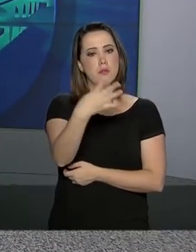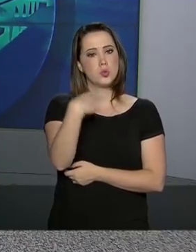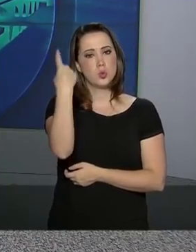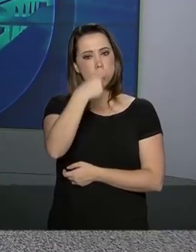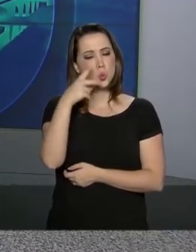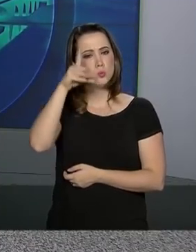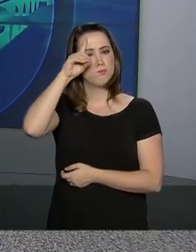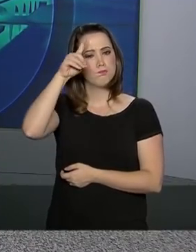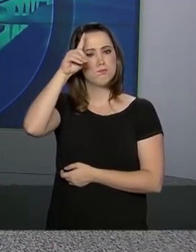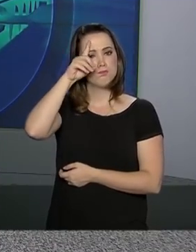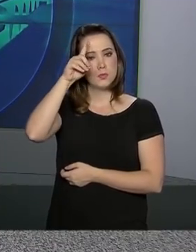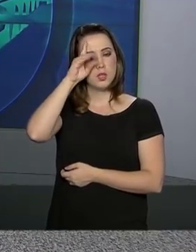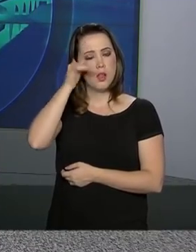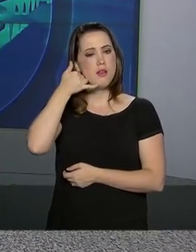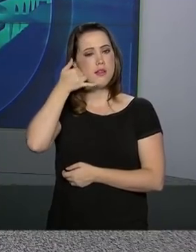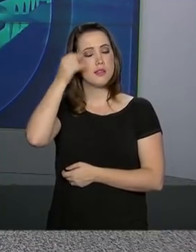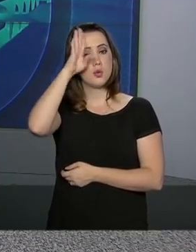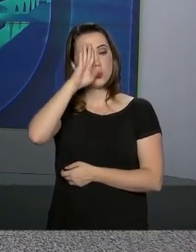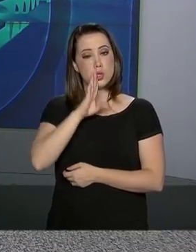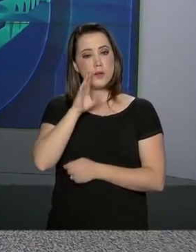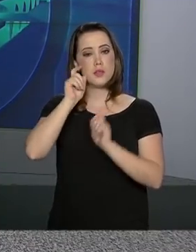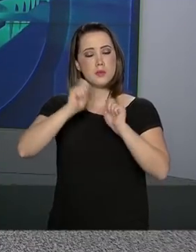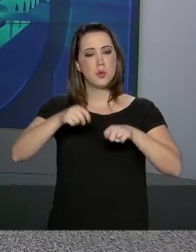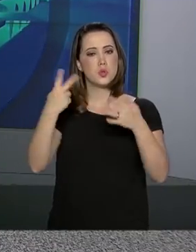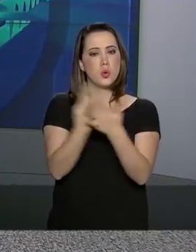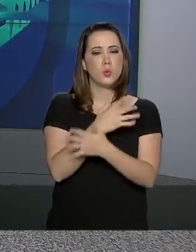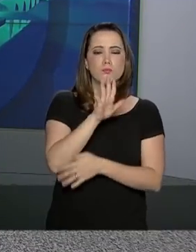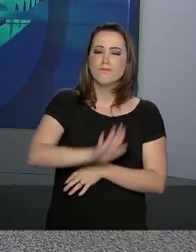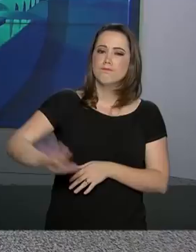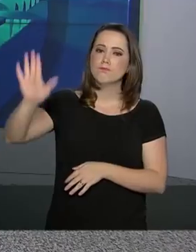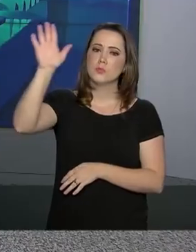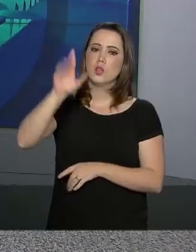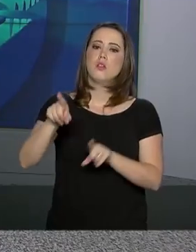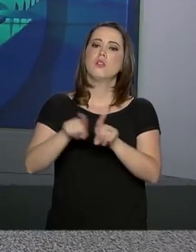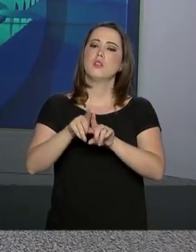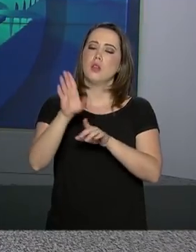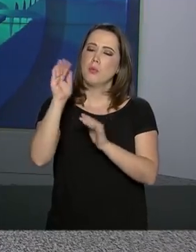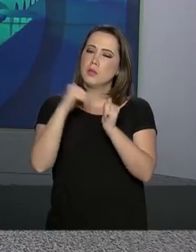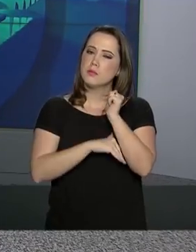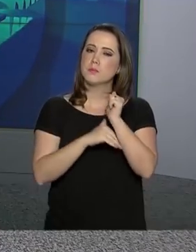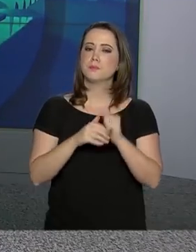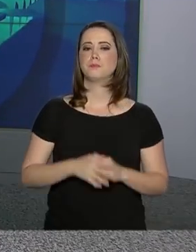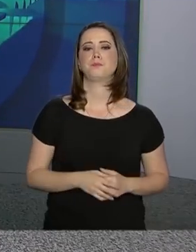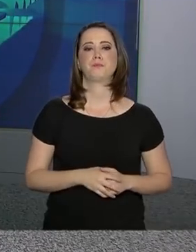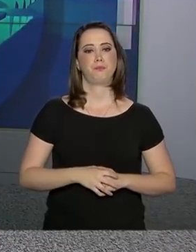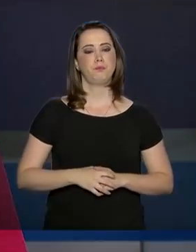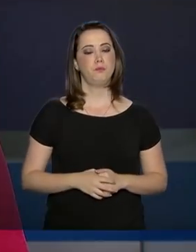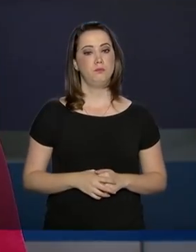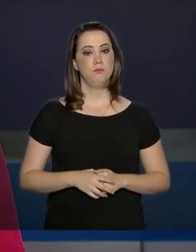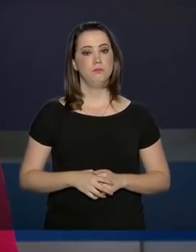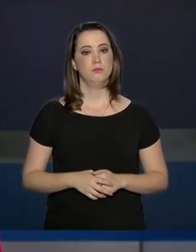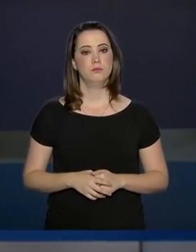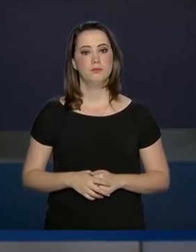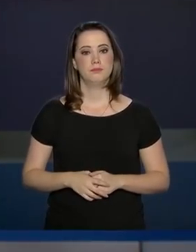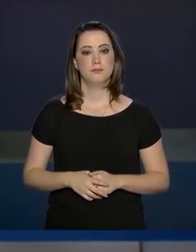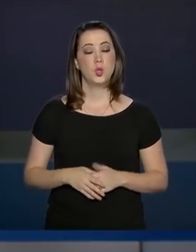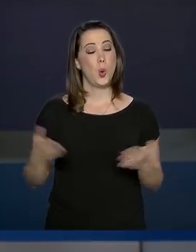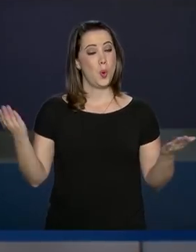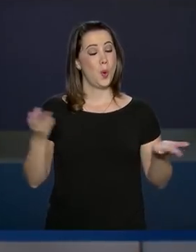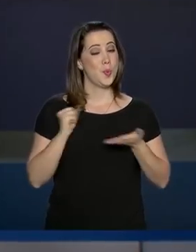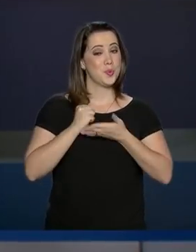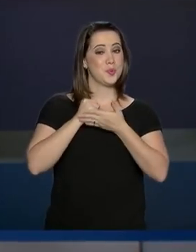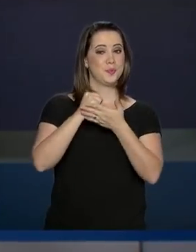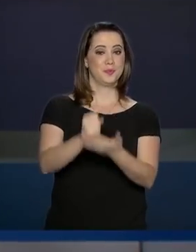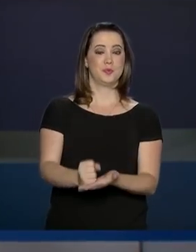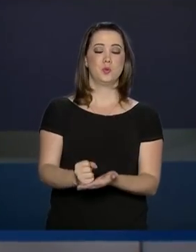dias. As ligações são de graça e podem ser feitas de todo o Brasil e de forma anônima. Foram entregues hoje